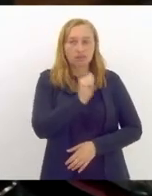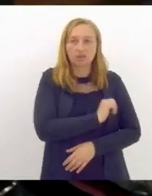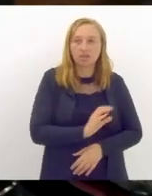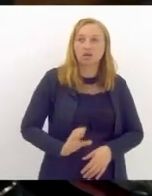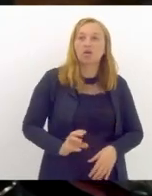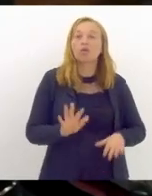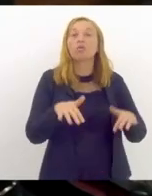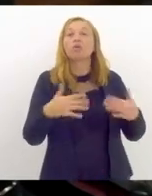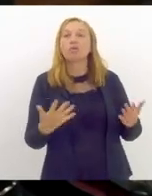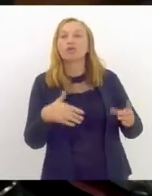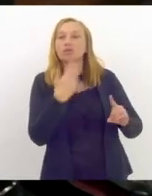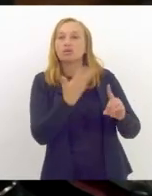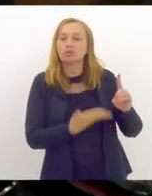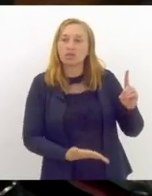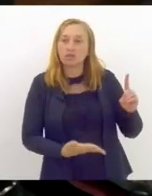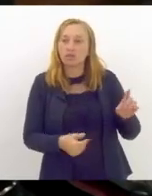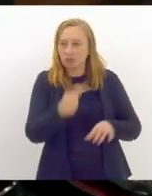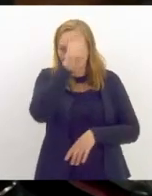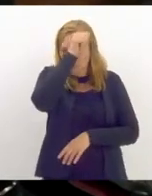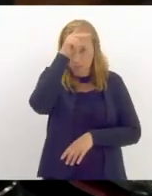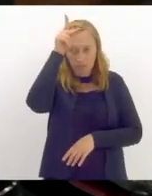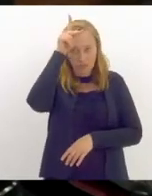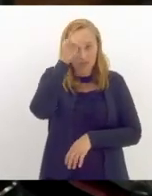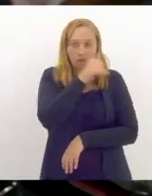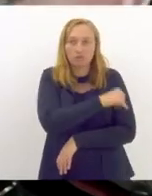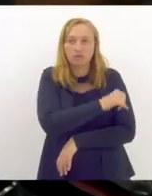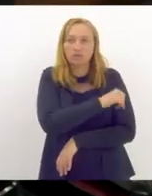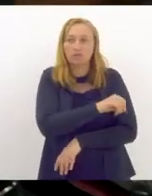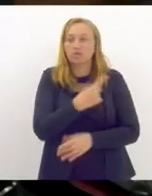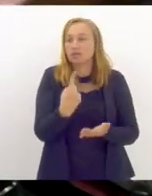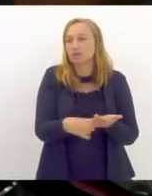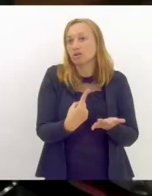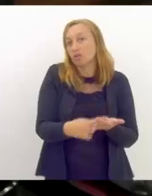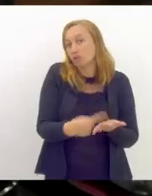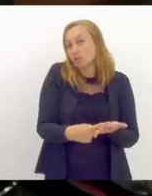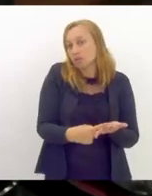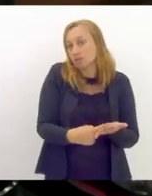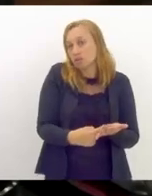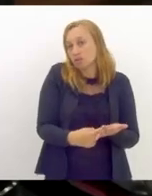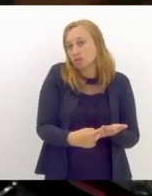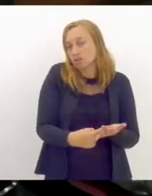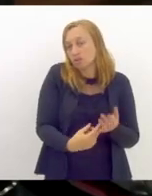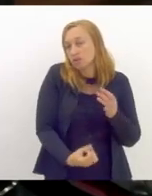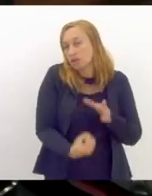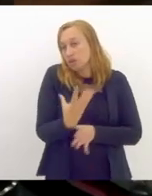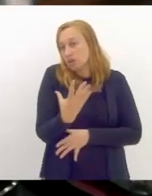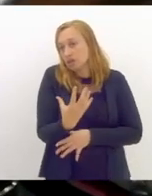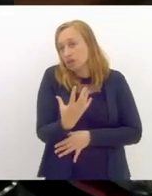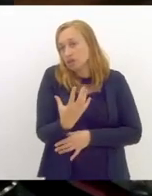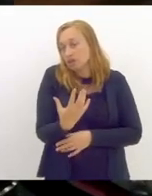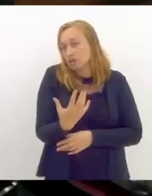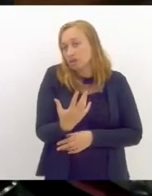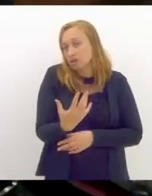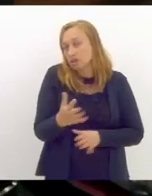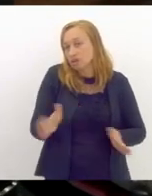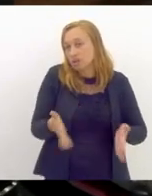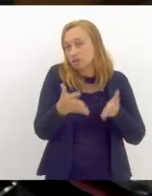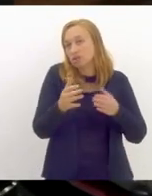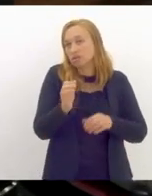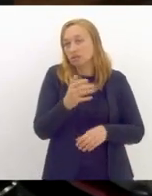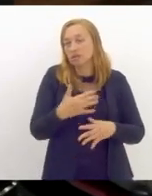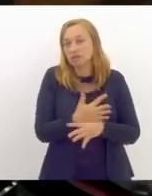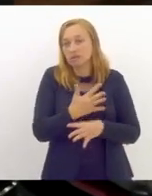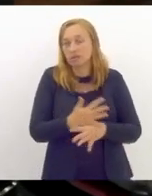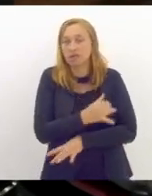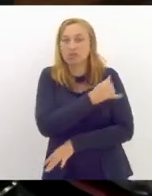com André que seria feito homenagem ao prefeito do Rio de Janeiro por esse acordo a construído por iniciativa da cidade do Rio de Janeiro